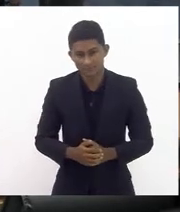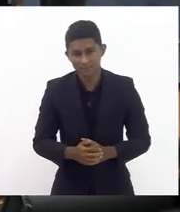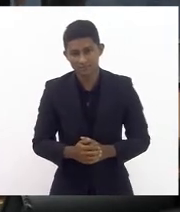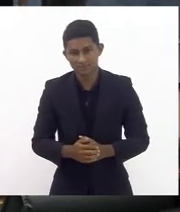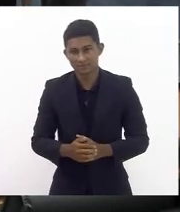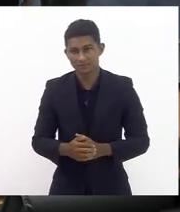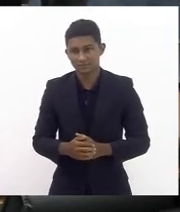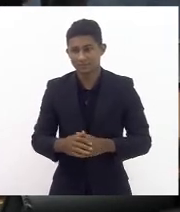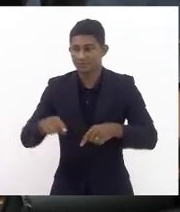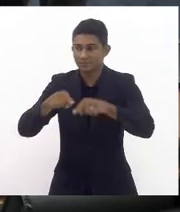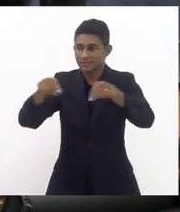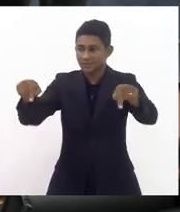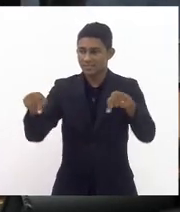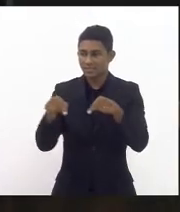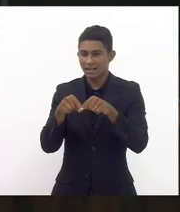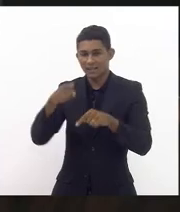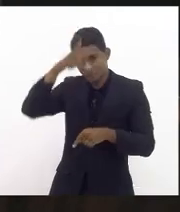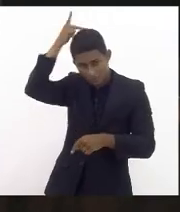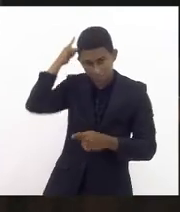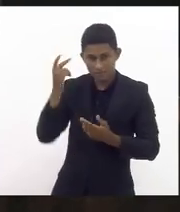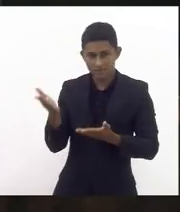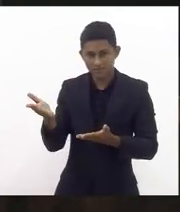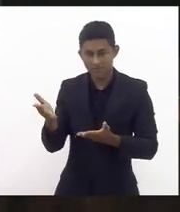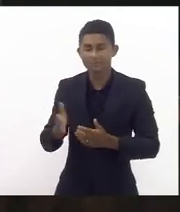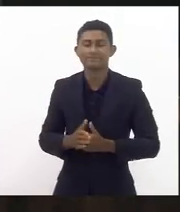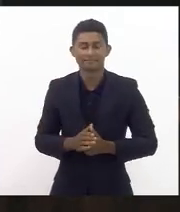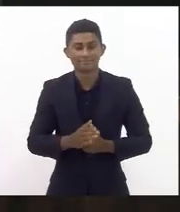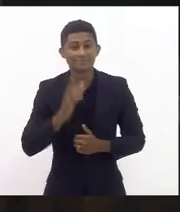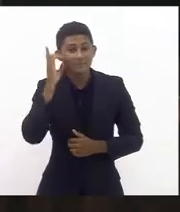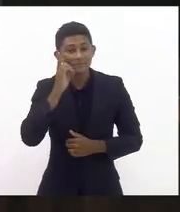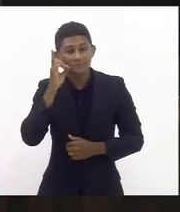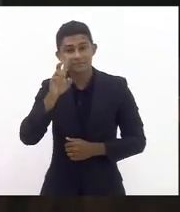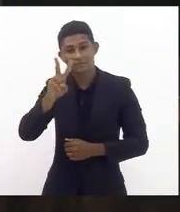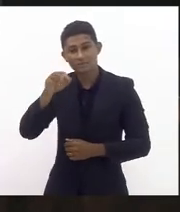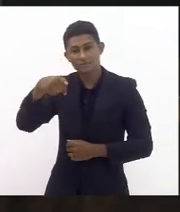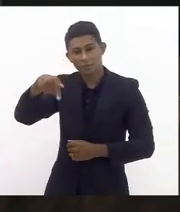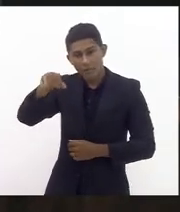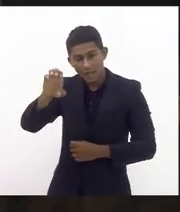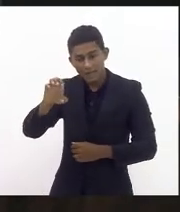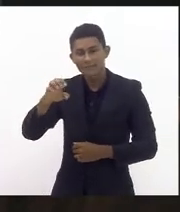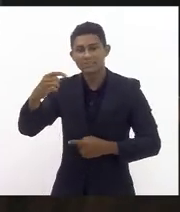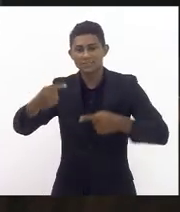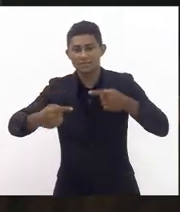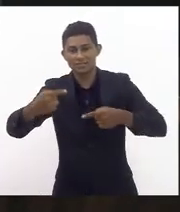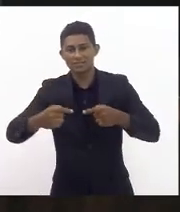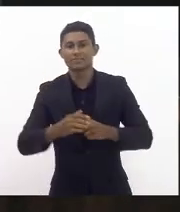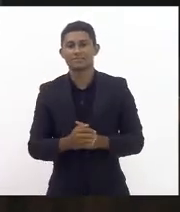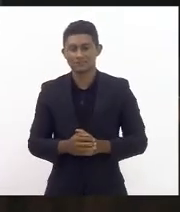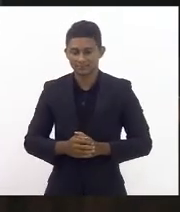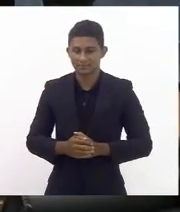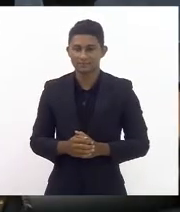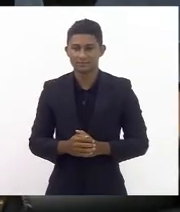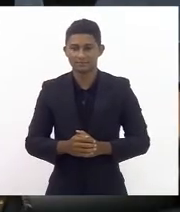Sala, deputado Luiz Paulo. Deputado Valdec, para discutir, em seguida, deputada Marta Rocha e Renata.